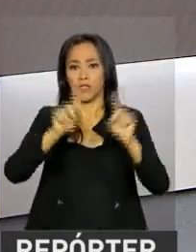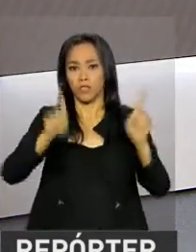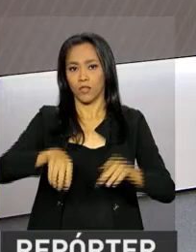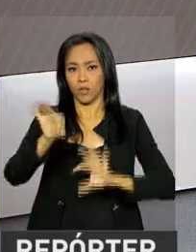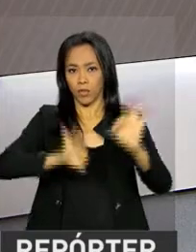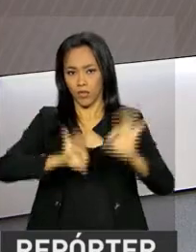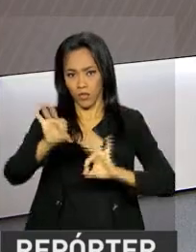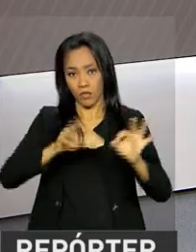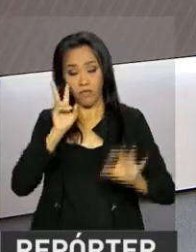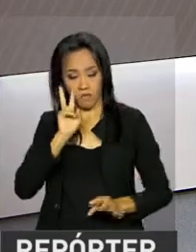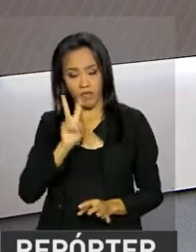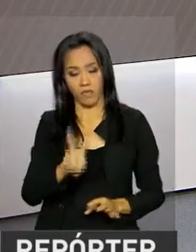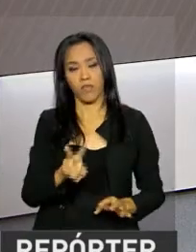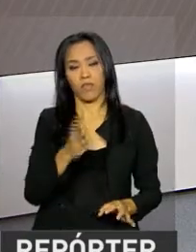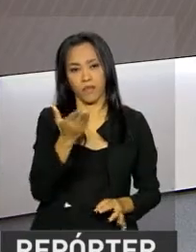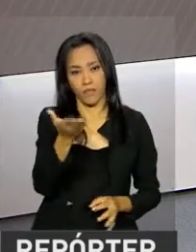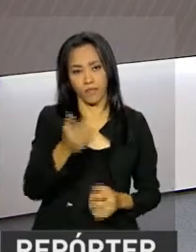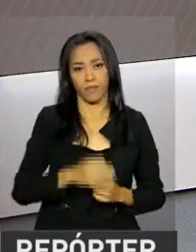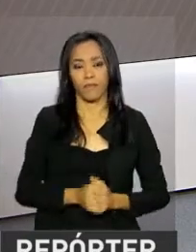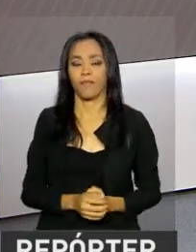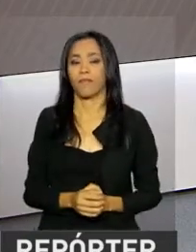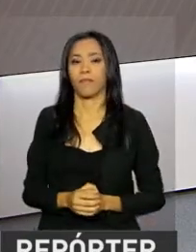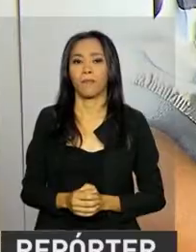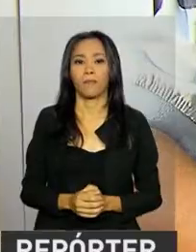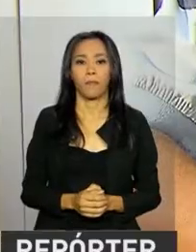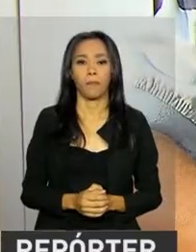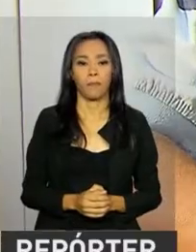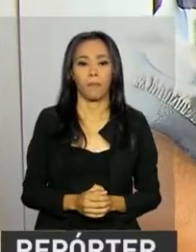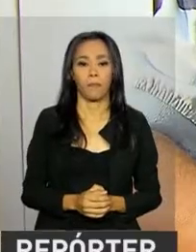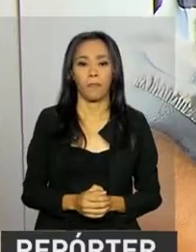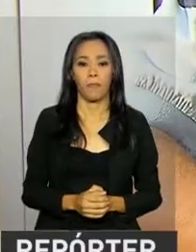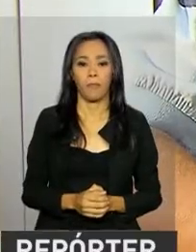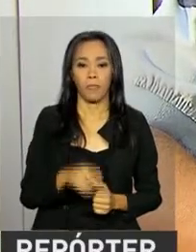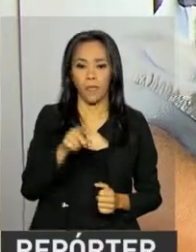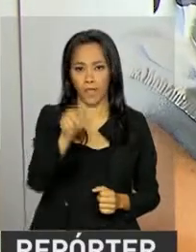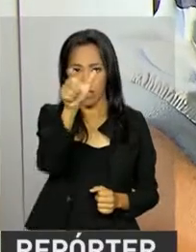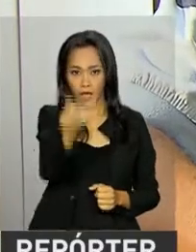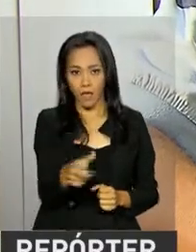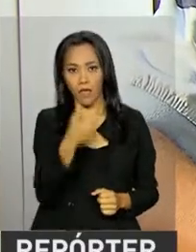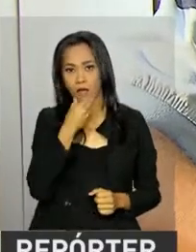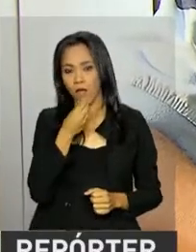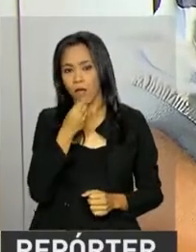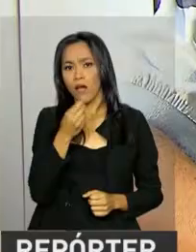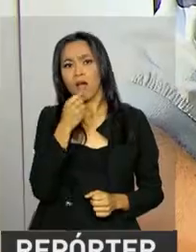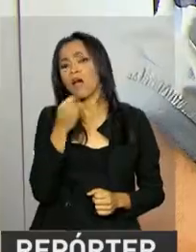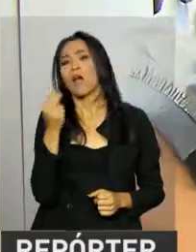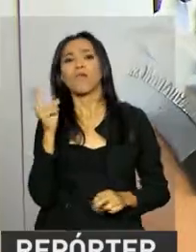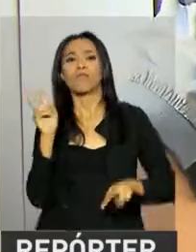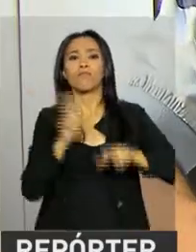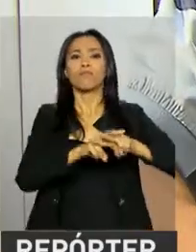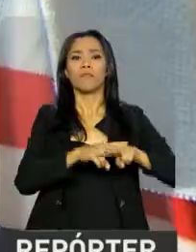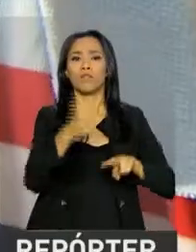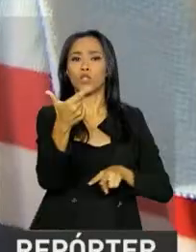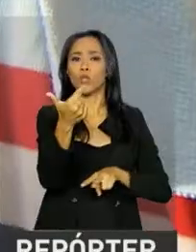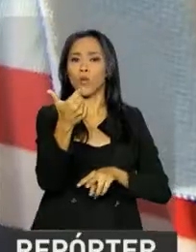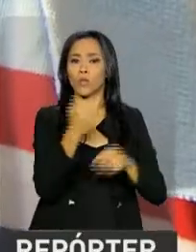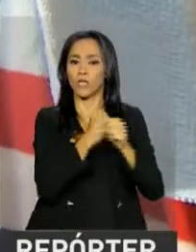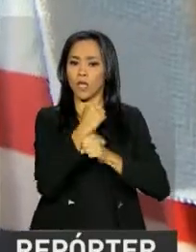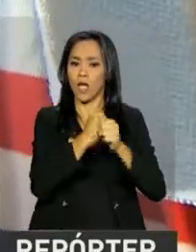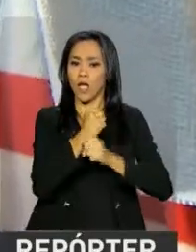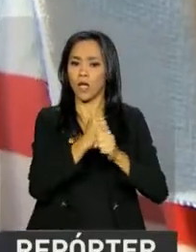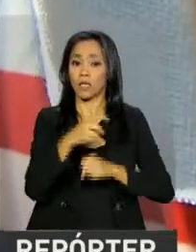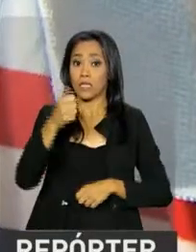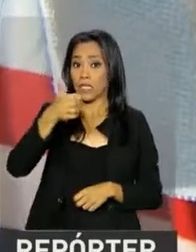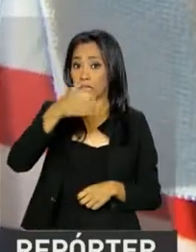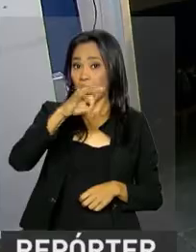ver na reportagem de gabriela noronha claudiano foi condenado a 12 anos visão mas há dez